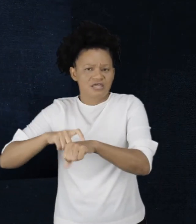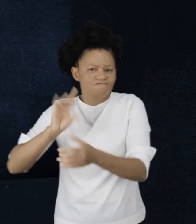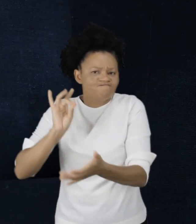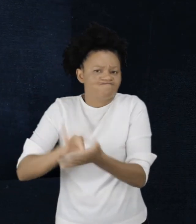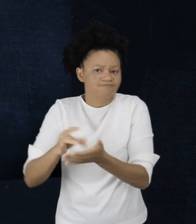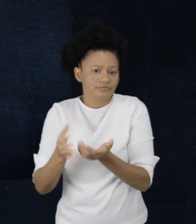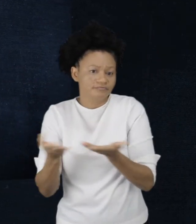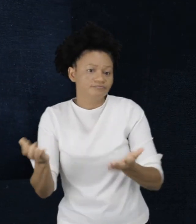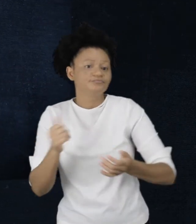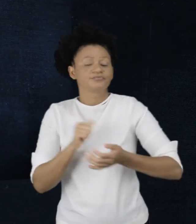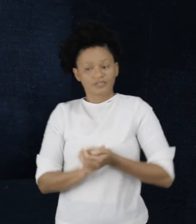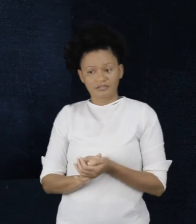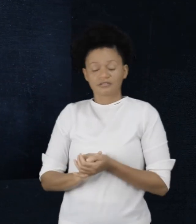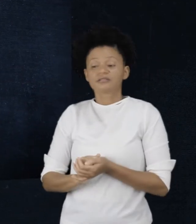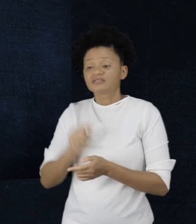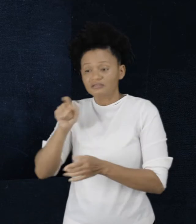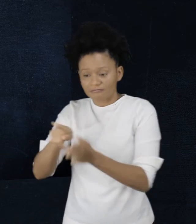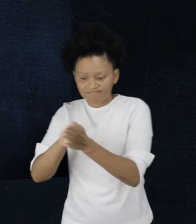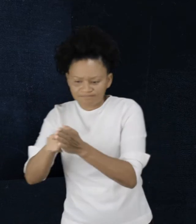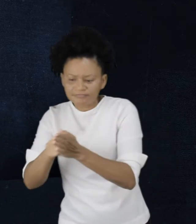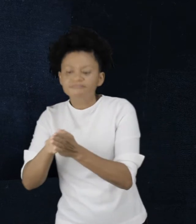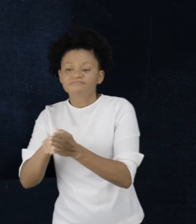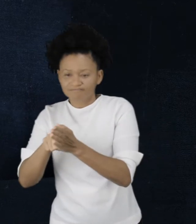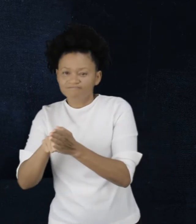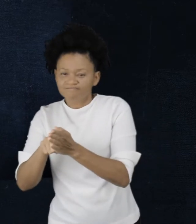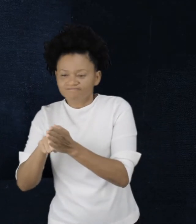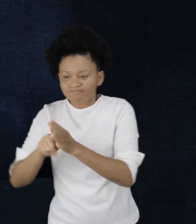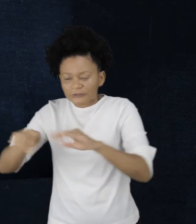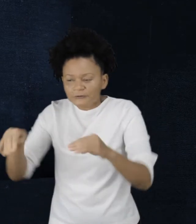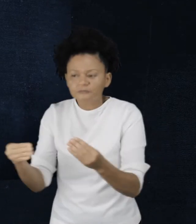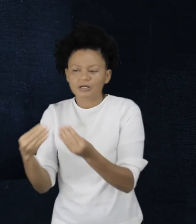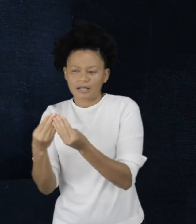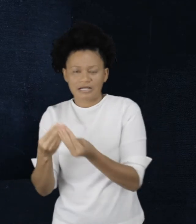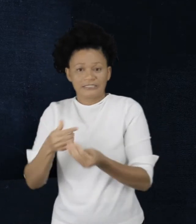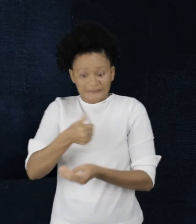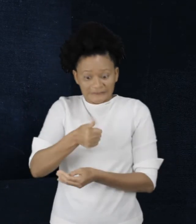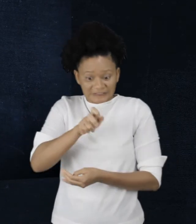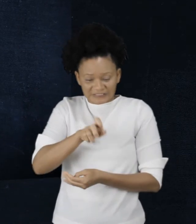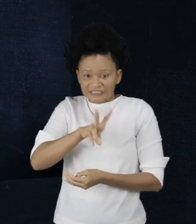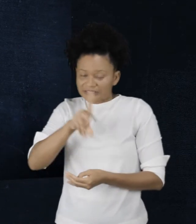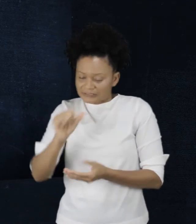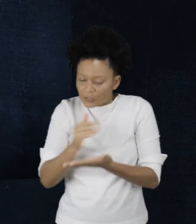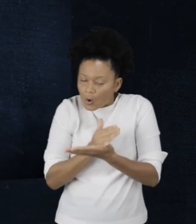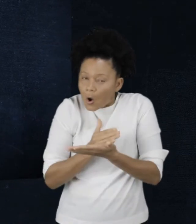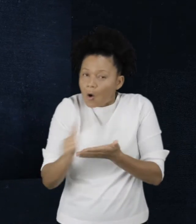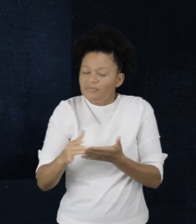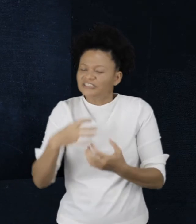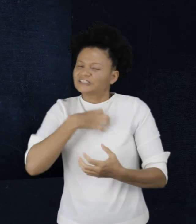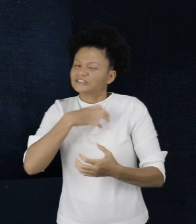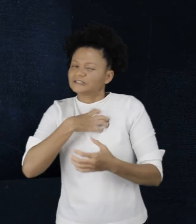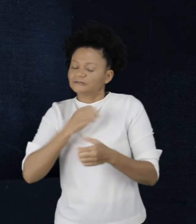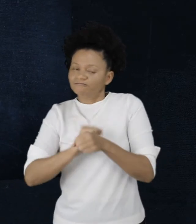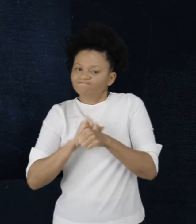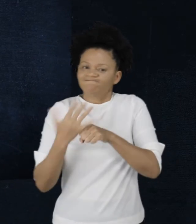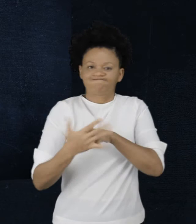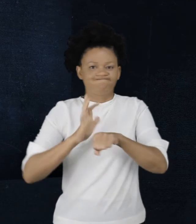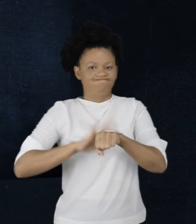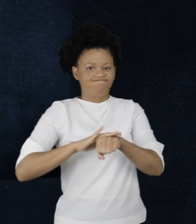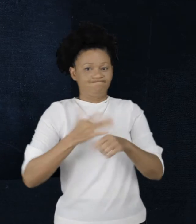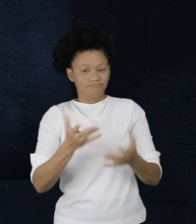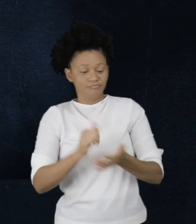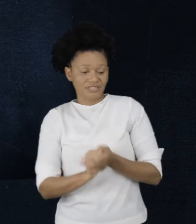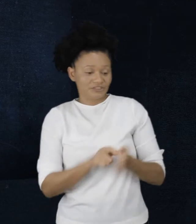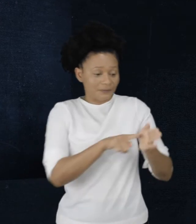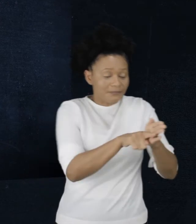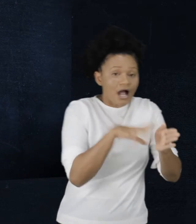de RT-PCR é muito eficiente nos primeiros 15 dias do aparecimento dos sintomas. Já o teste rápido